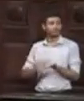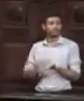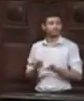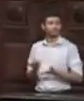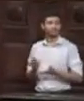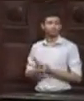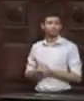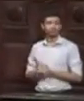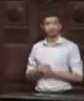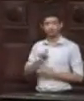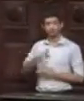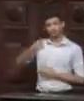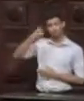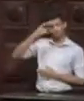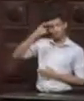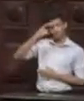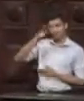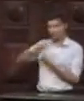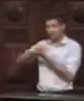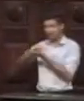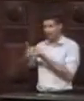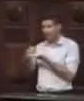dar benefícios fiscais,